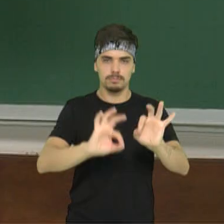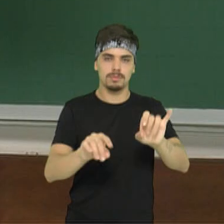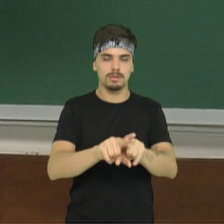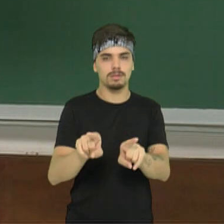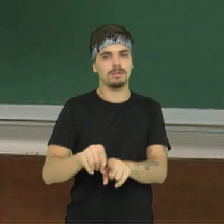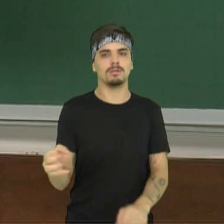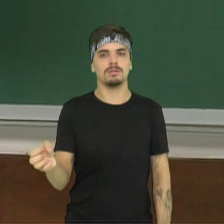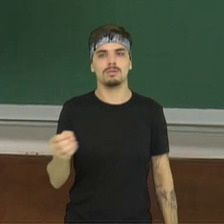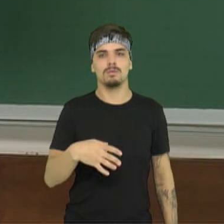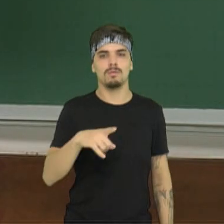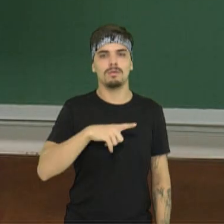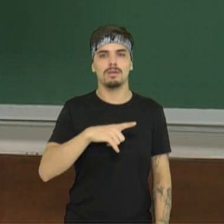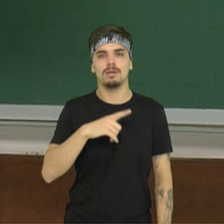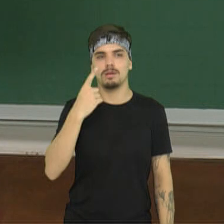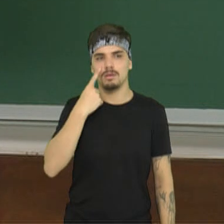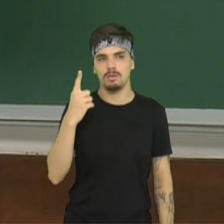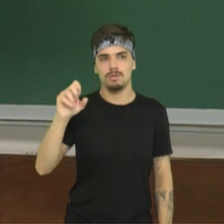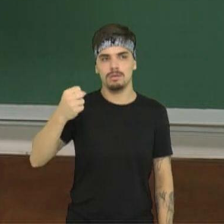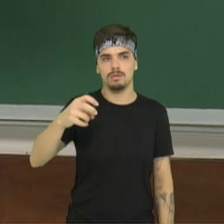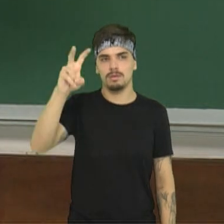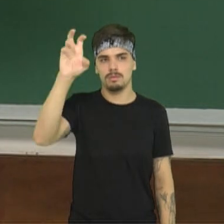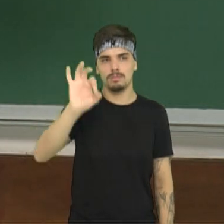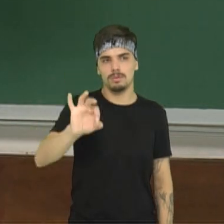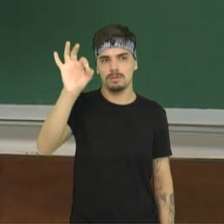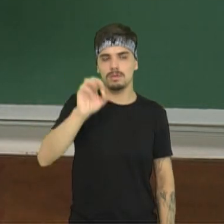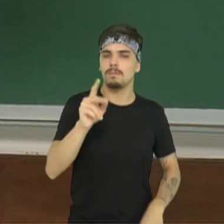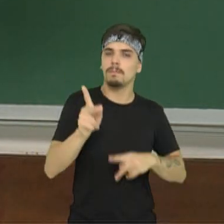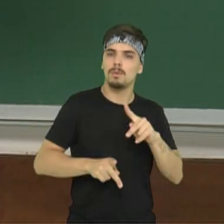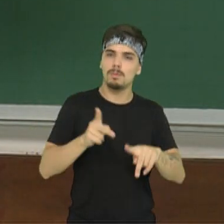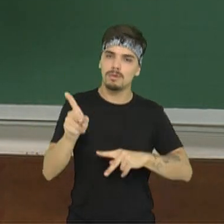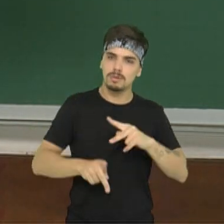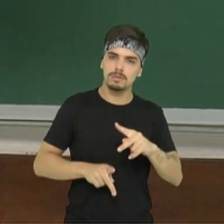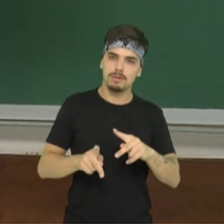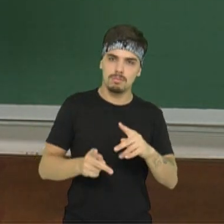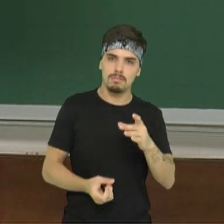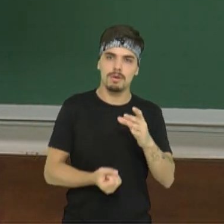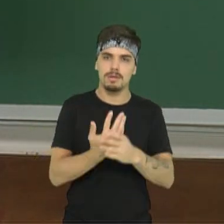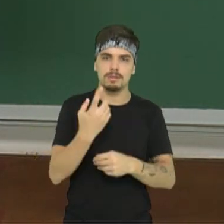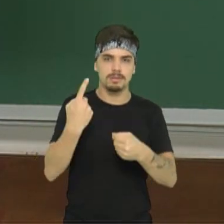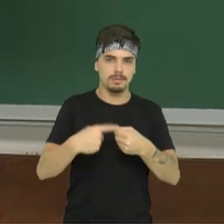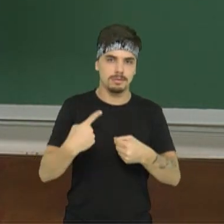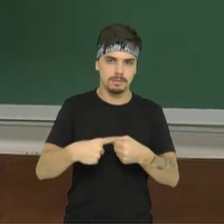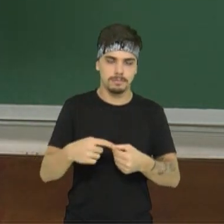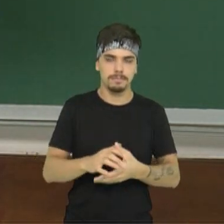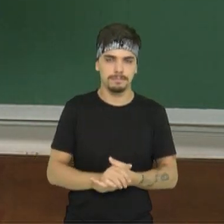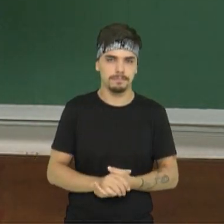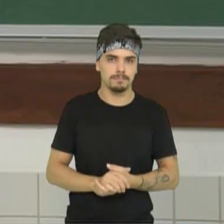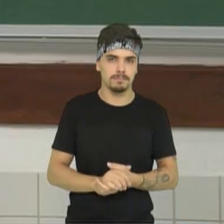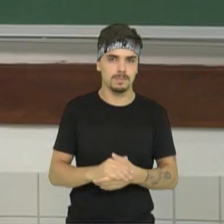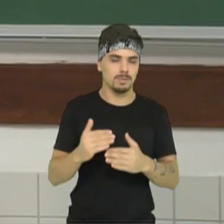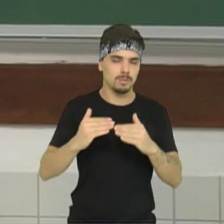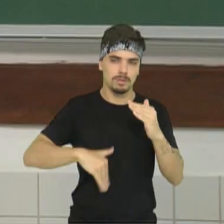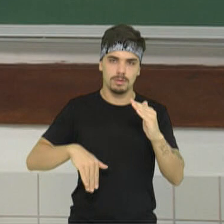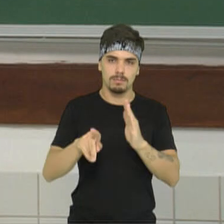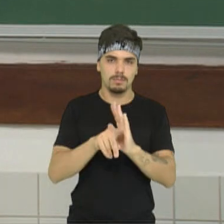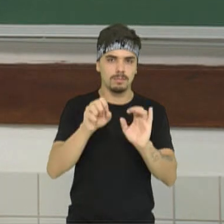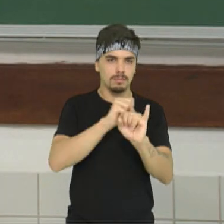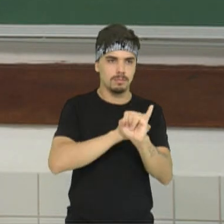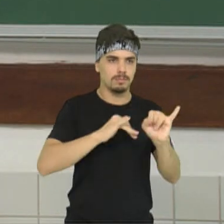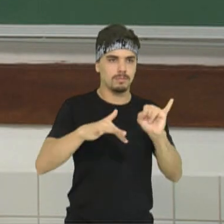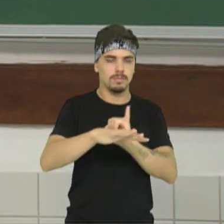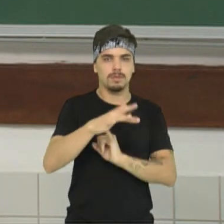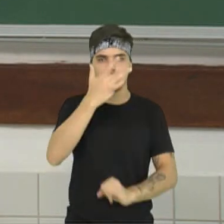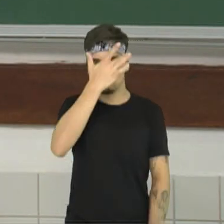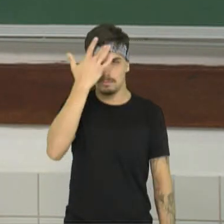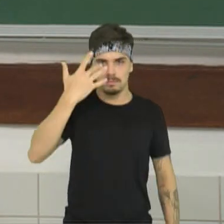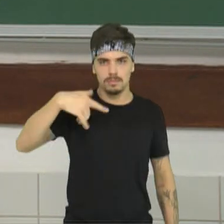aparecem lá com 85% da sua população em áreas urbanas. O restante das ilhas, as pessoas estão